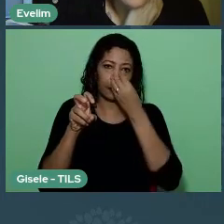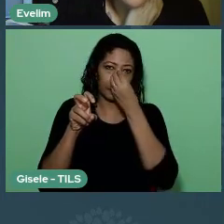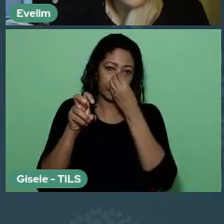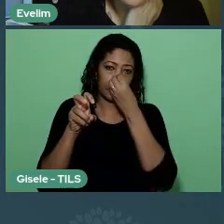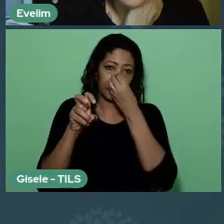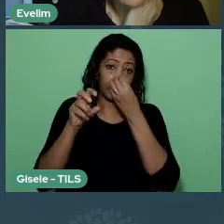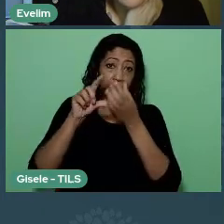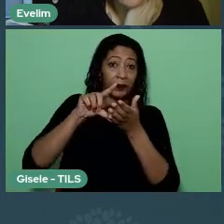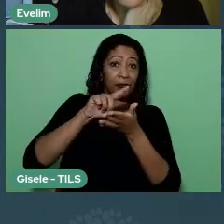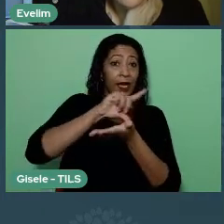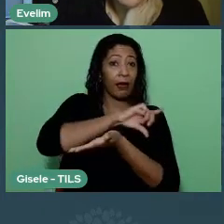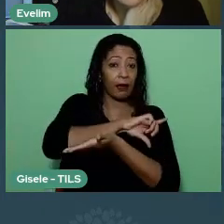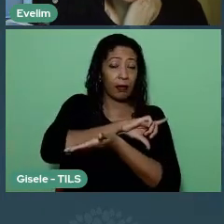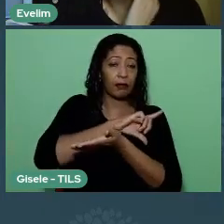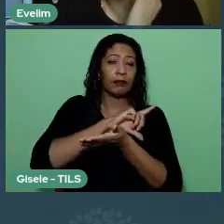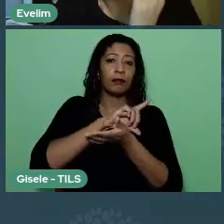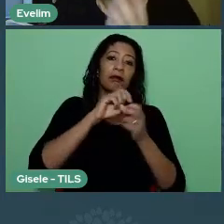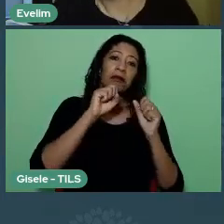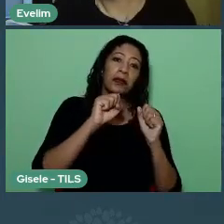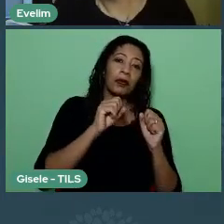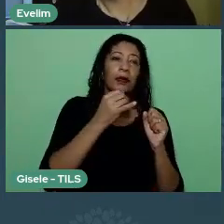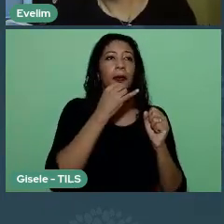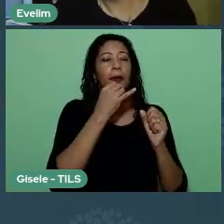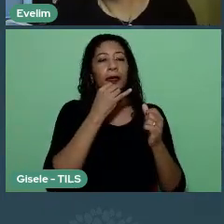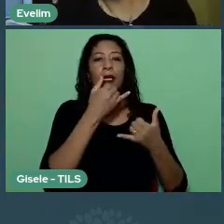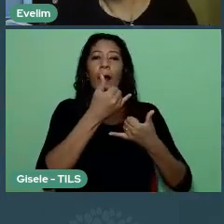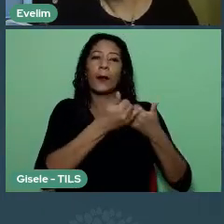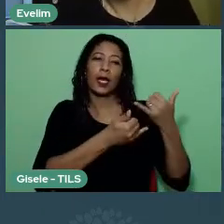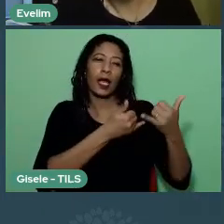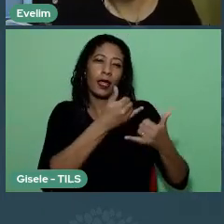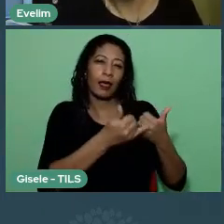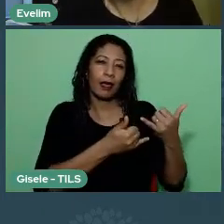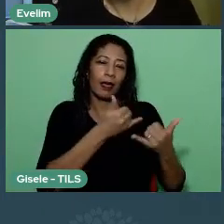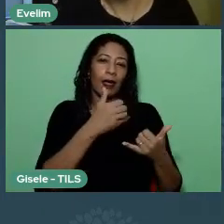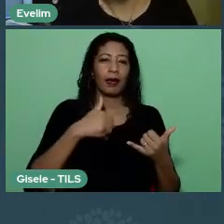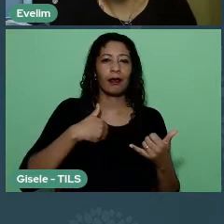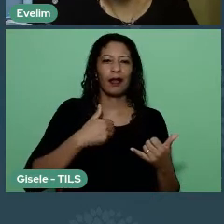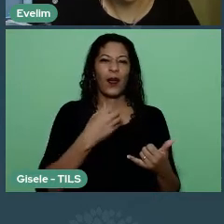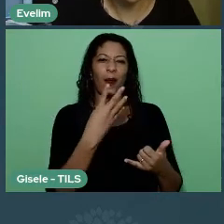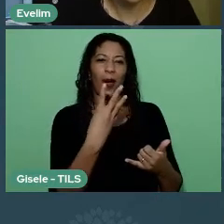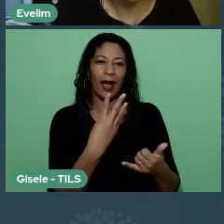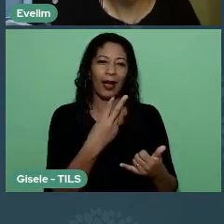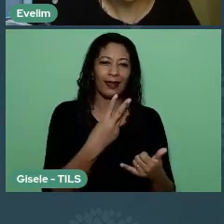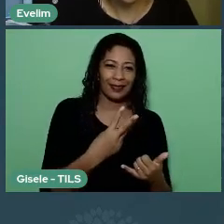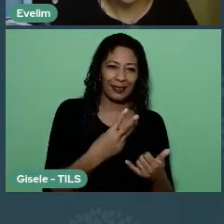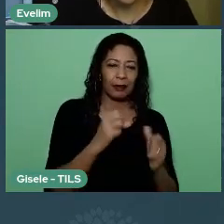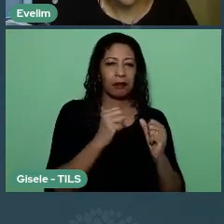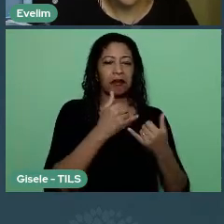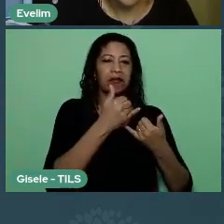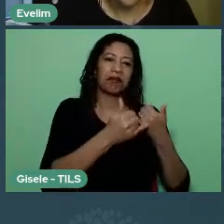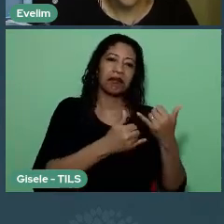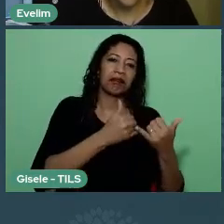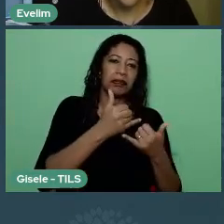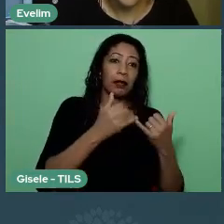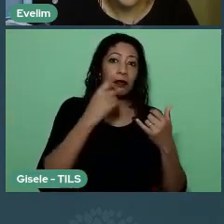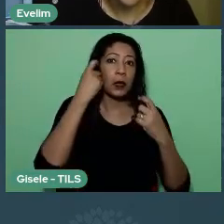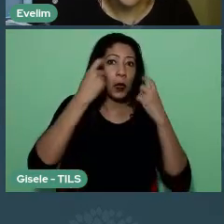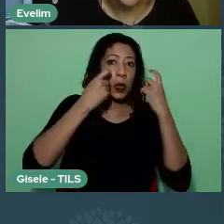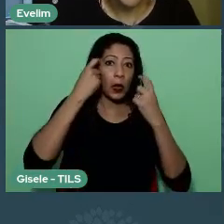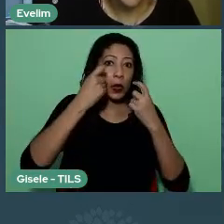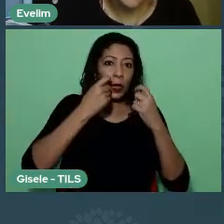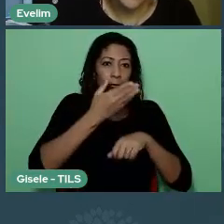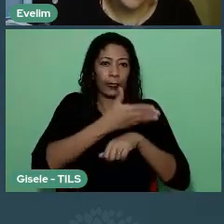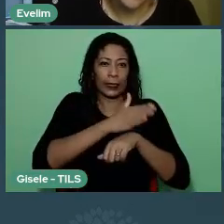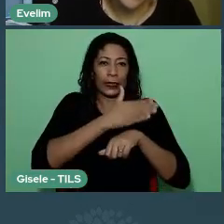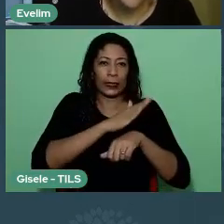Antes disso, a gente pode trabalhar com terapias lúdicas e que façam uma movimentação global, sem se preocupar com